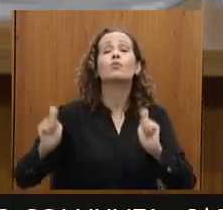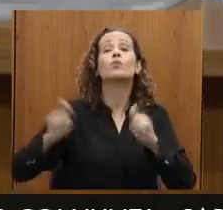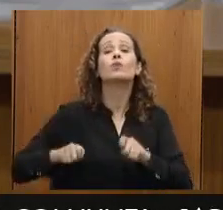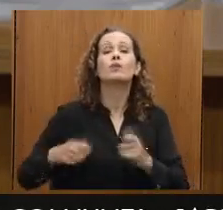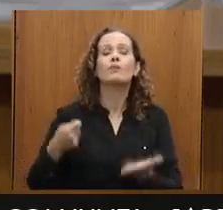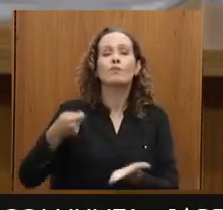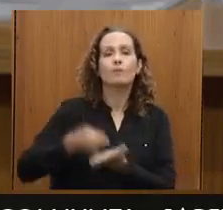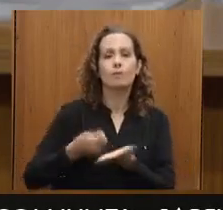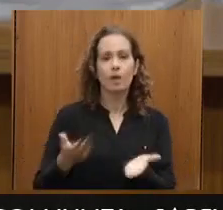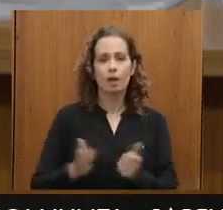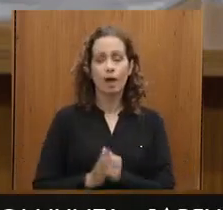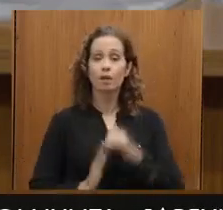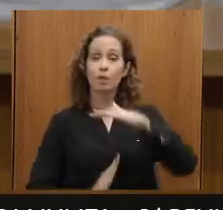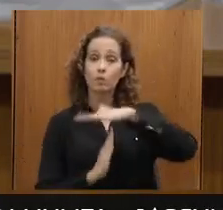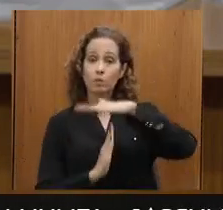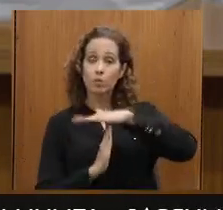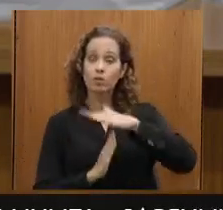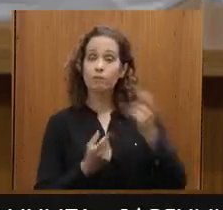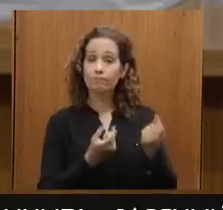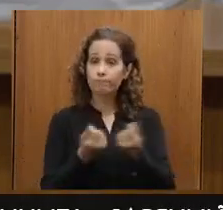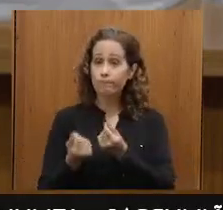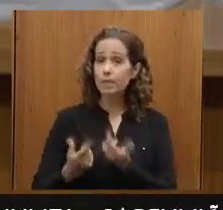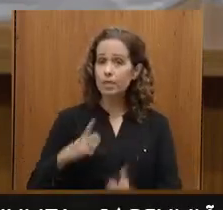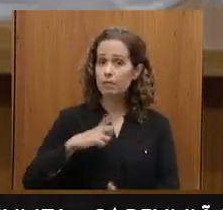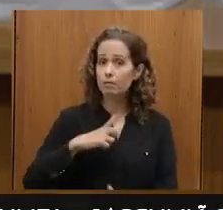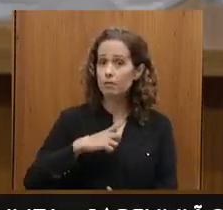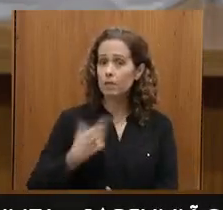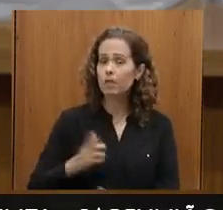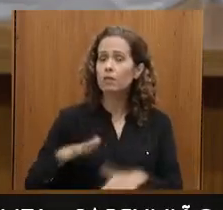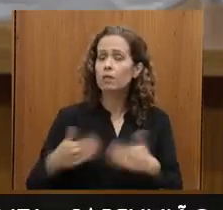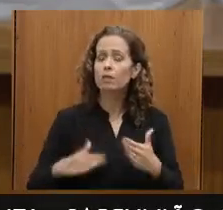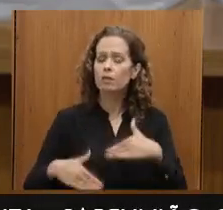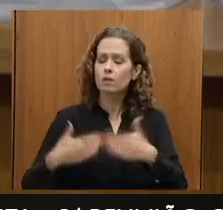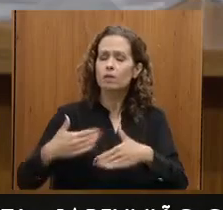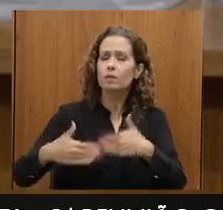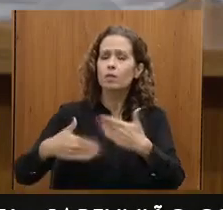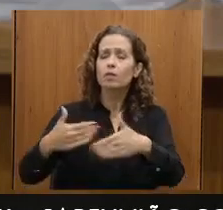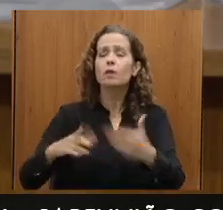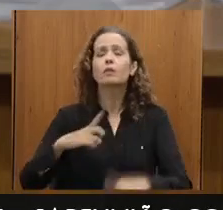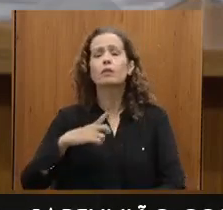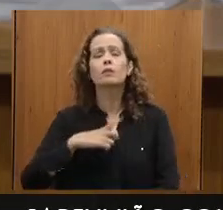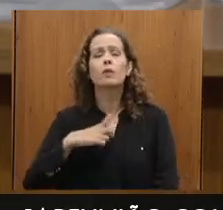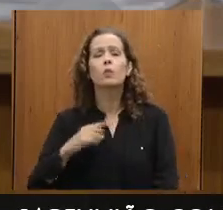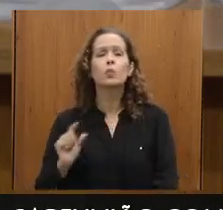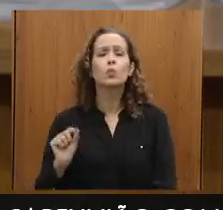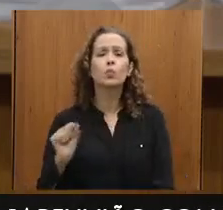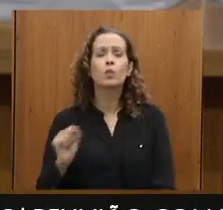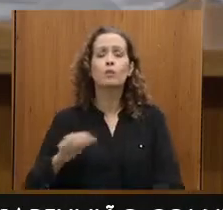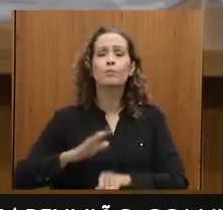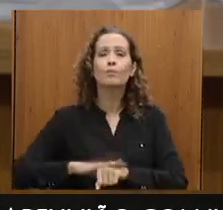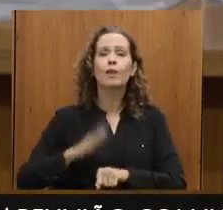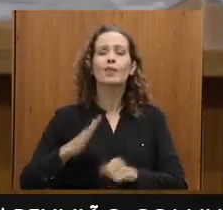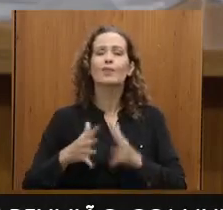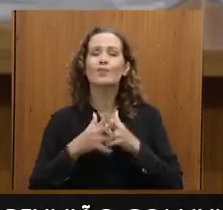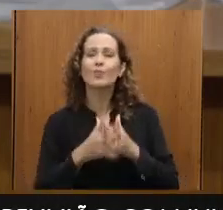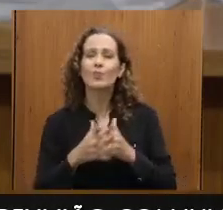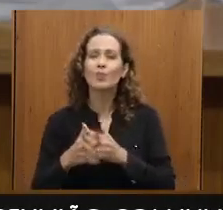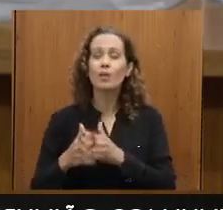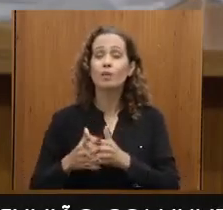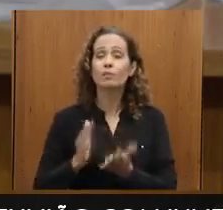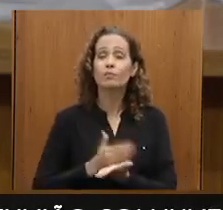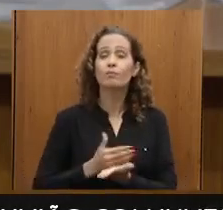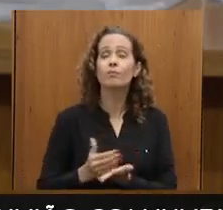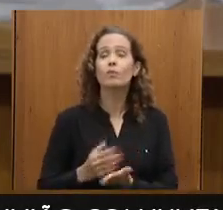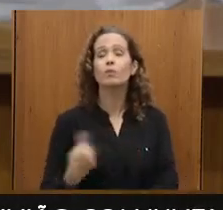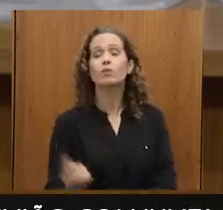Porque, como a gente tem o limite financeiro, e dentro desse processo ainda tem mais um fator que aumenta um pouco a complexidade, que a partir do